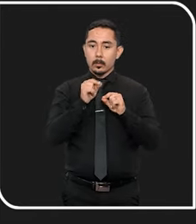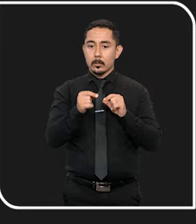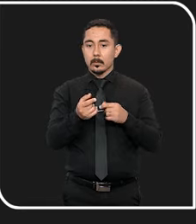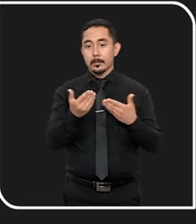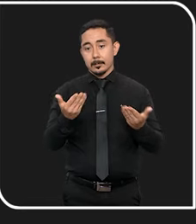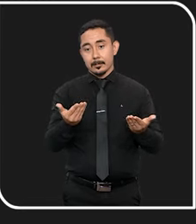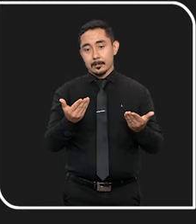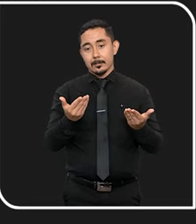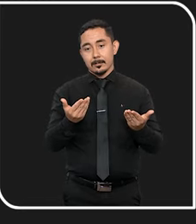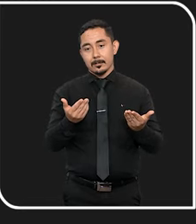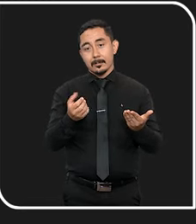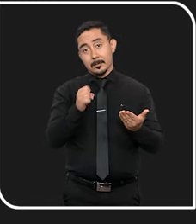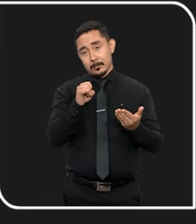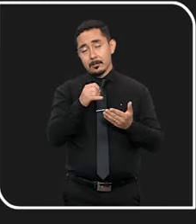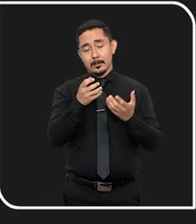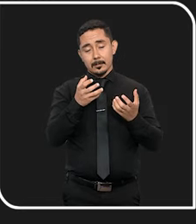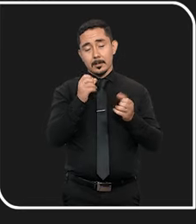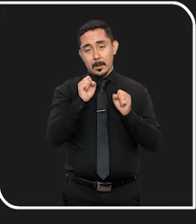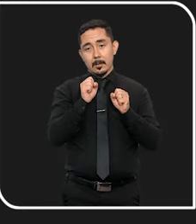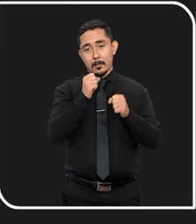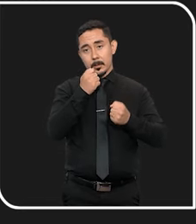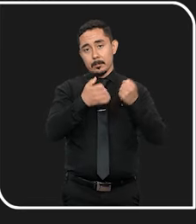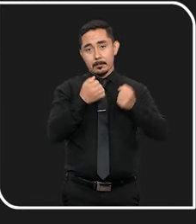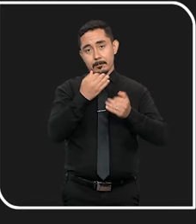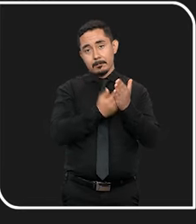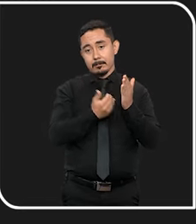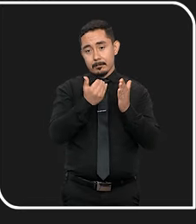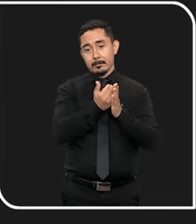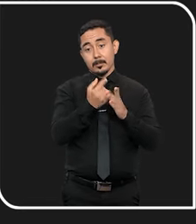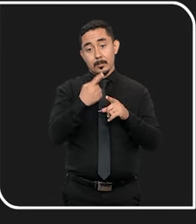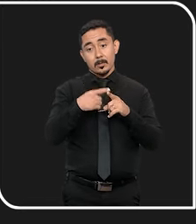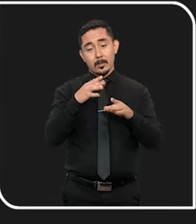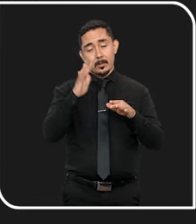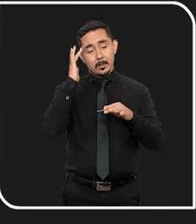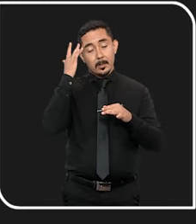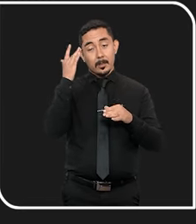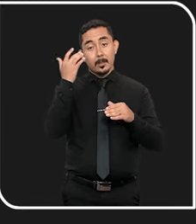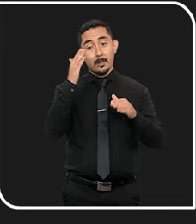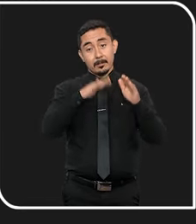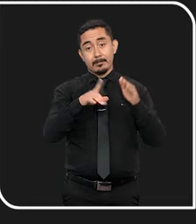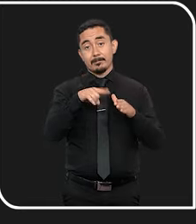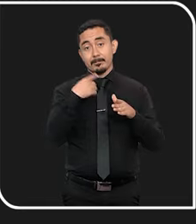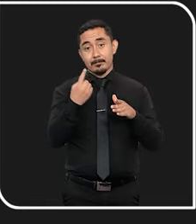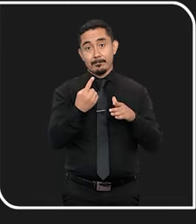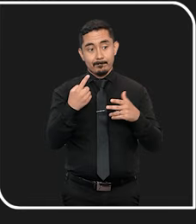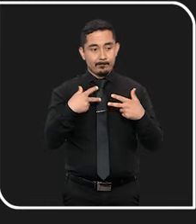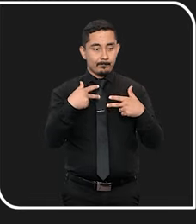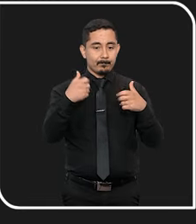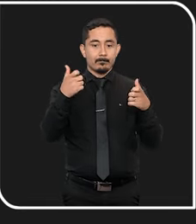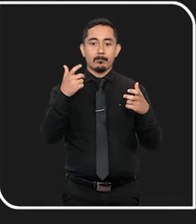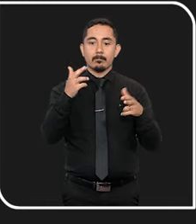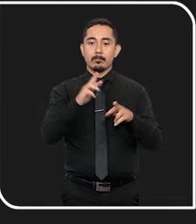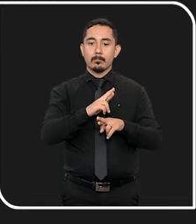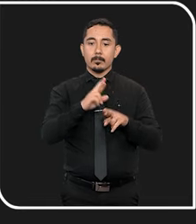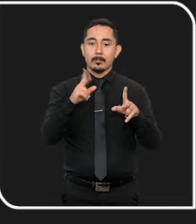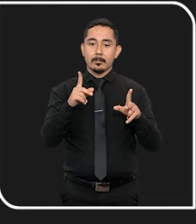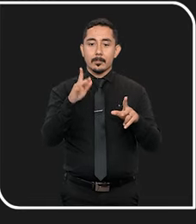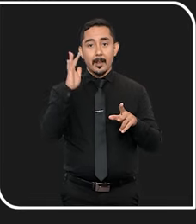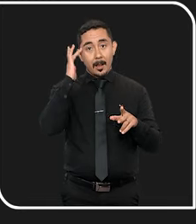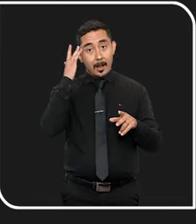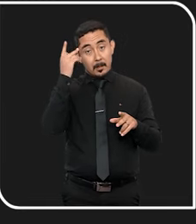e capacitismo então se vocês quiserem falar um pouquinho sobre isso assim que eu acho que às vezes a gente se pega nisso né